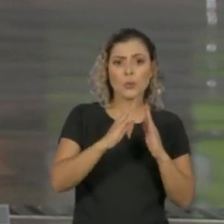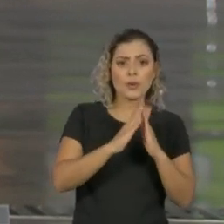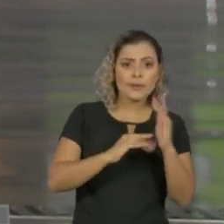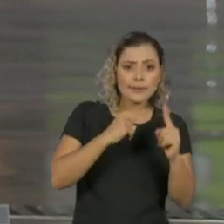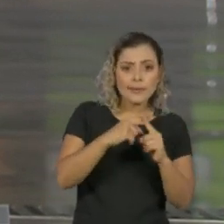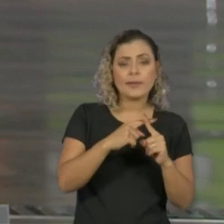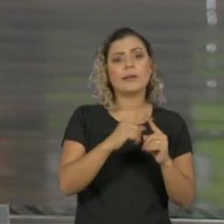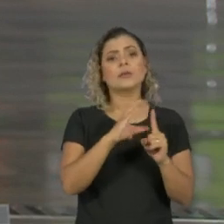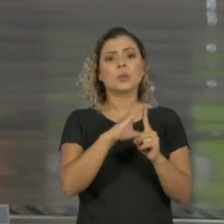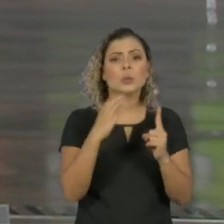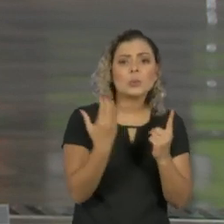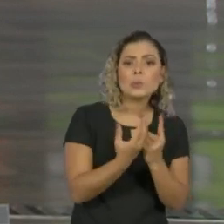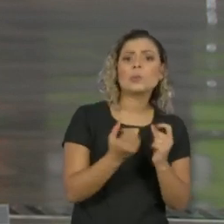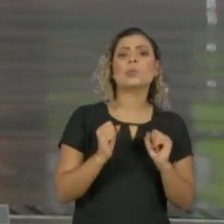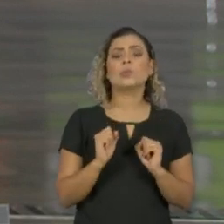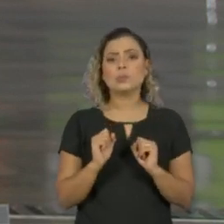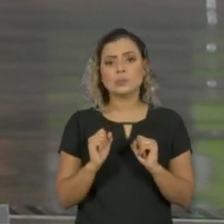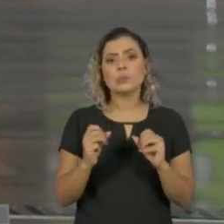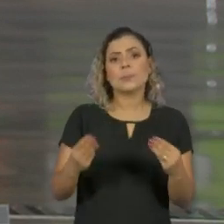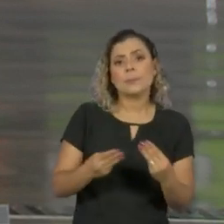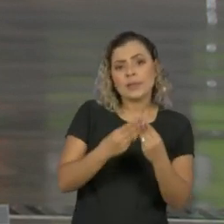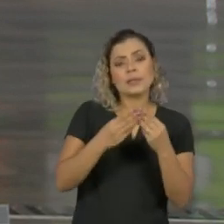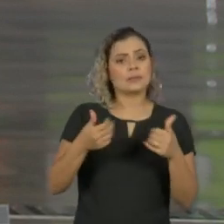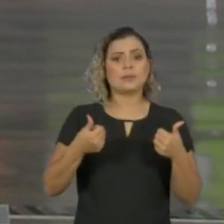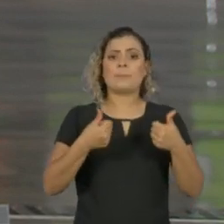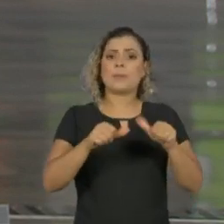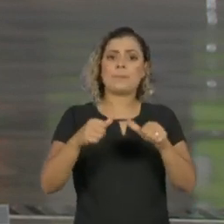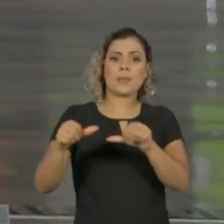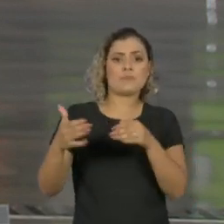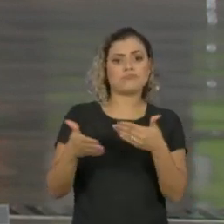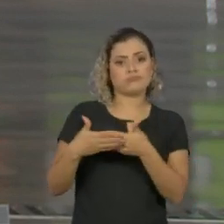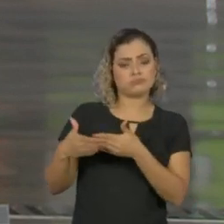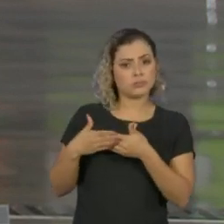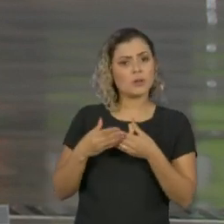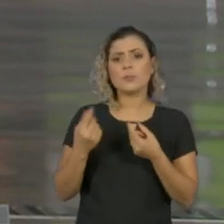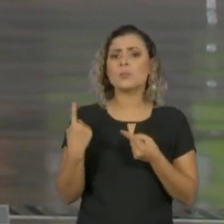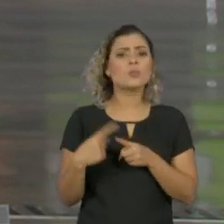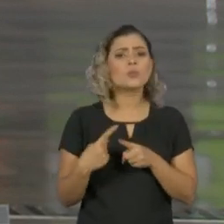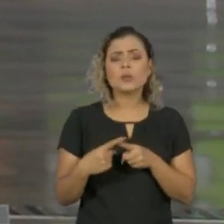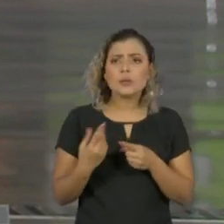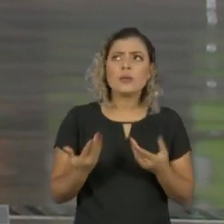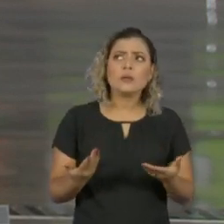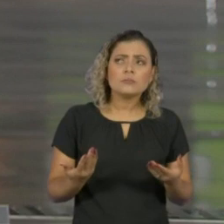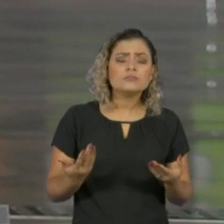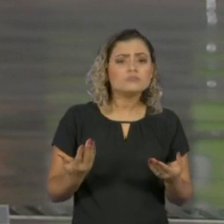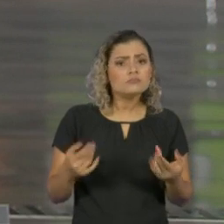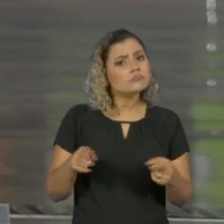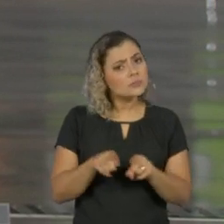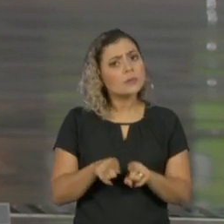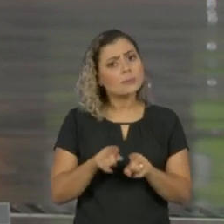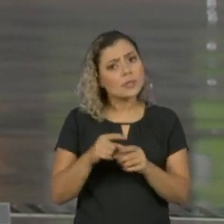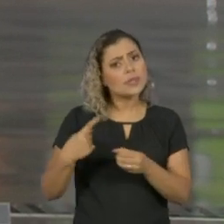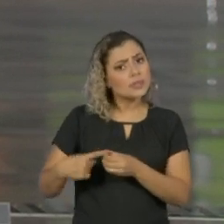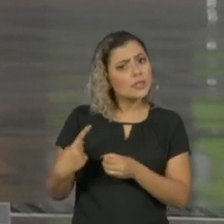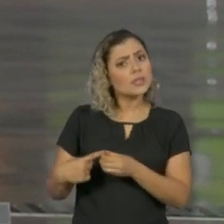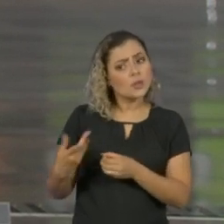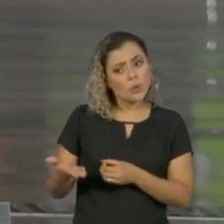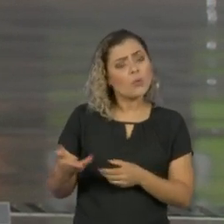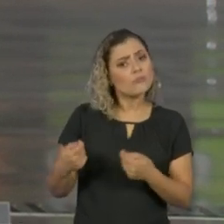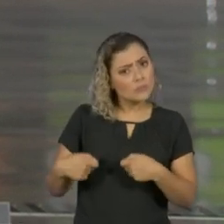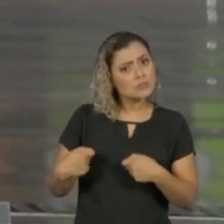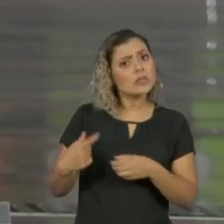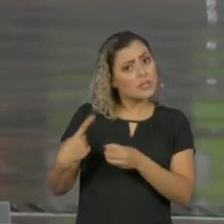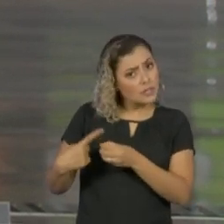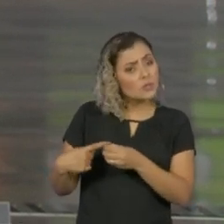é que a restrição aconteça aqui na capital e na região metropolitana. Eu gostaria de saber por que não estender essa medida para o interior, tendo em vista que no interior